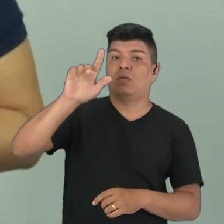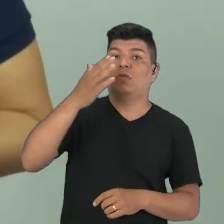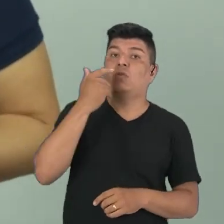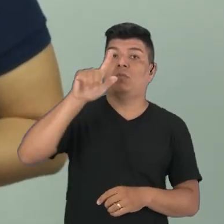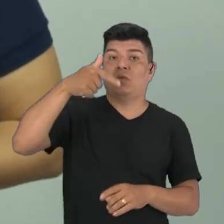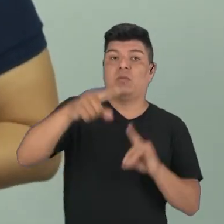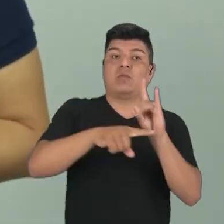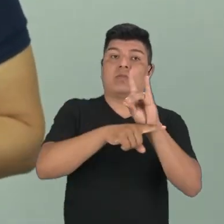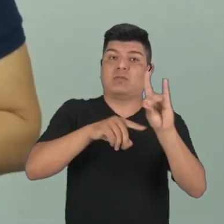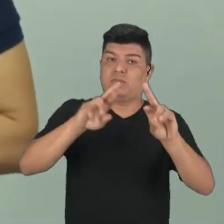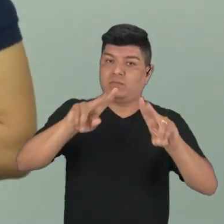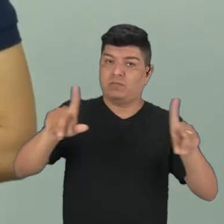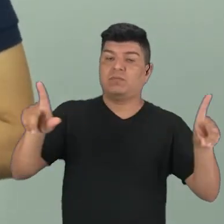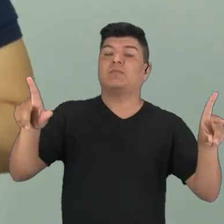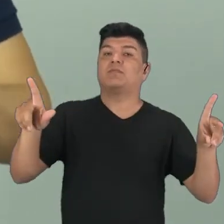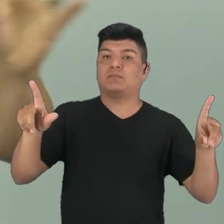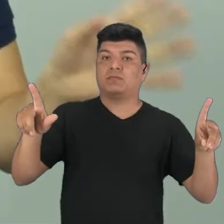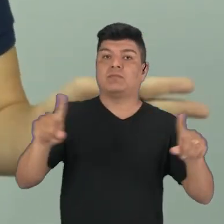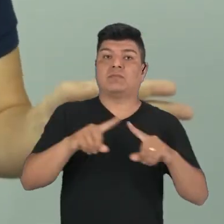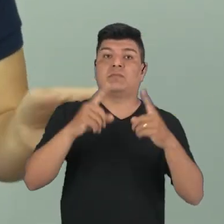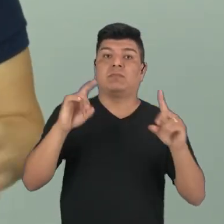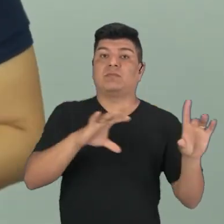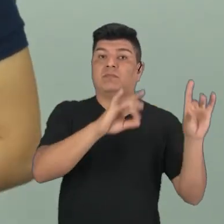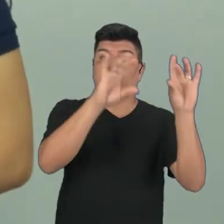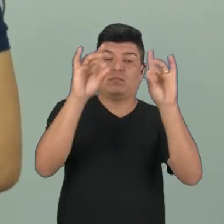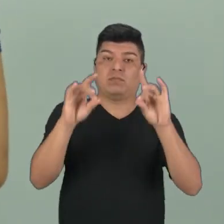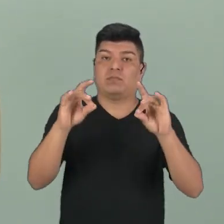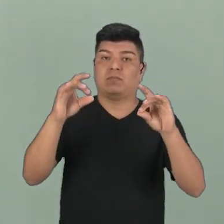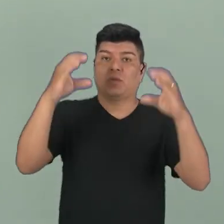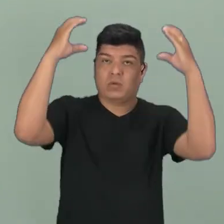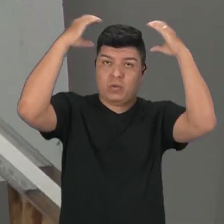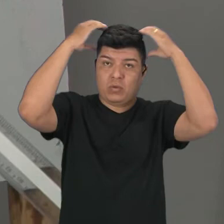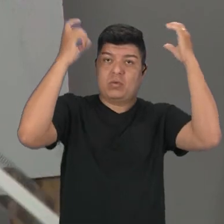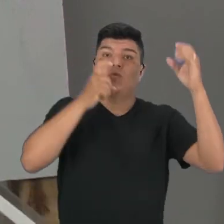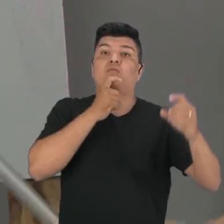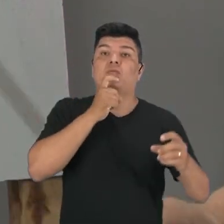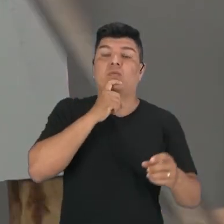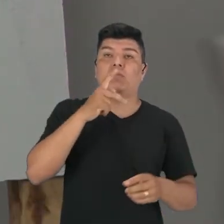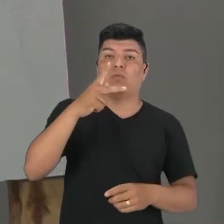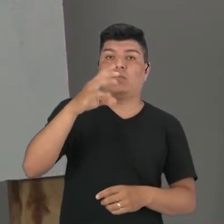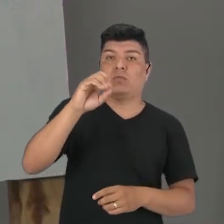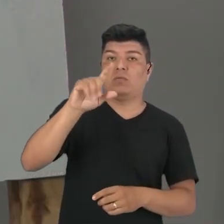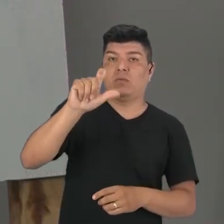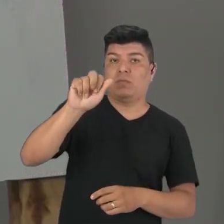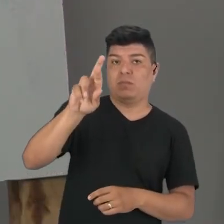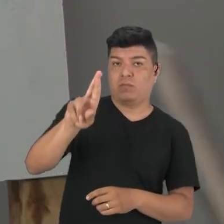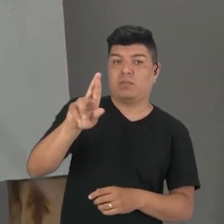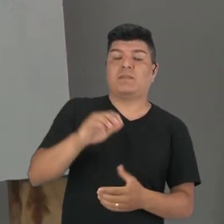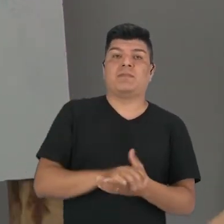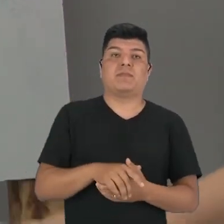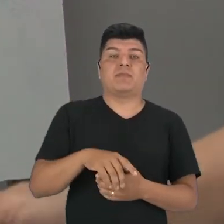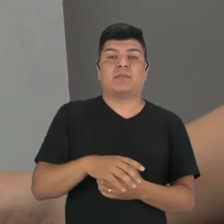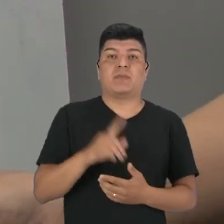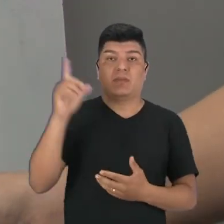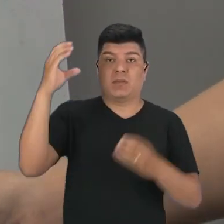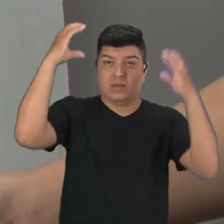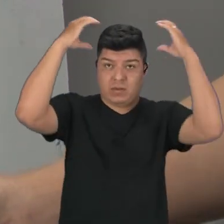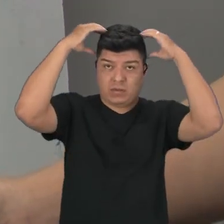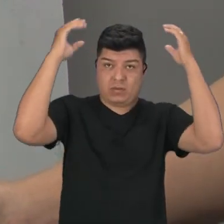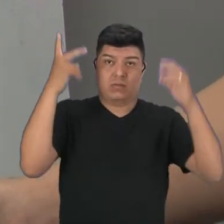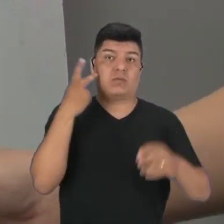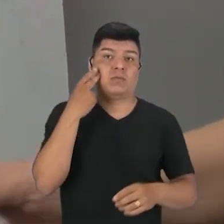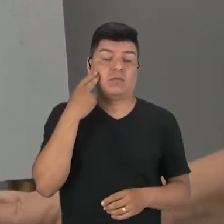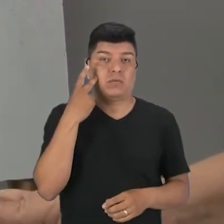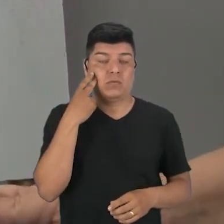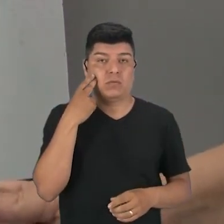animais ele classificados com carnívoro Mais especificamente o urso polar aqui o uso geral ele é classificado como nível então eles